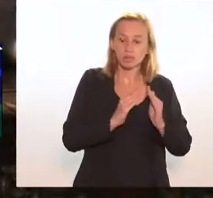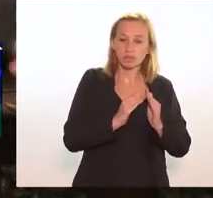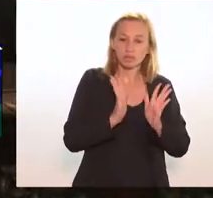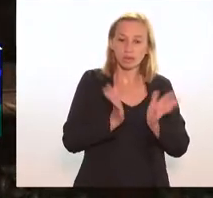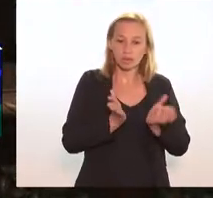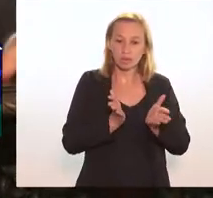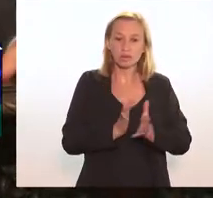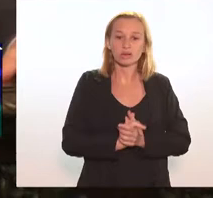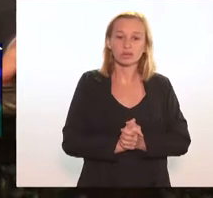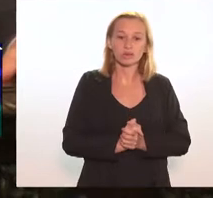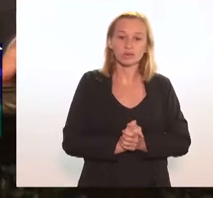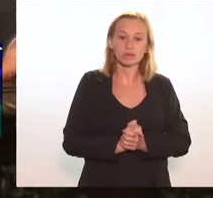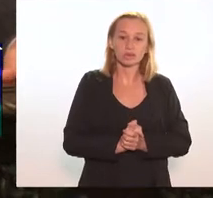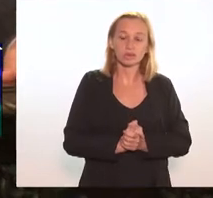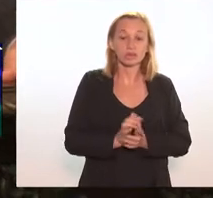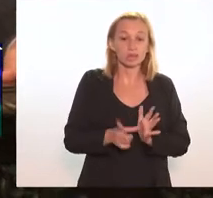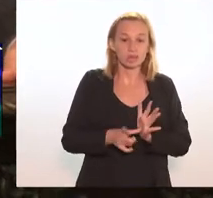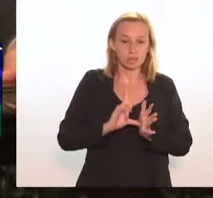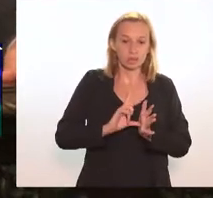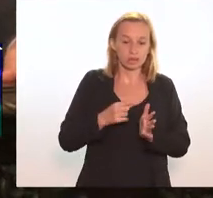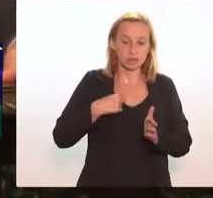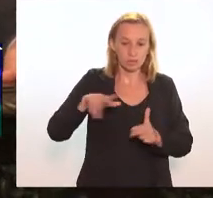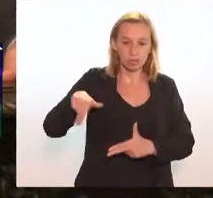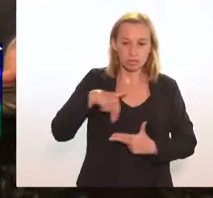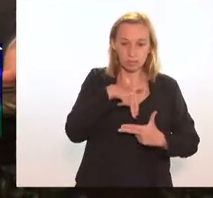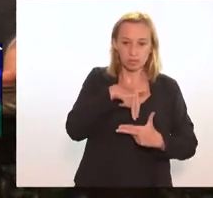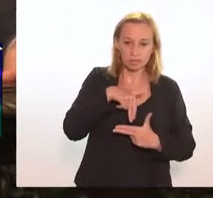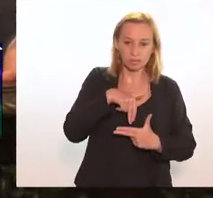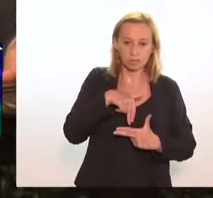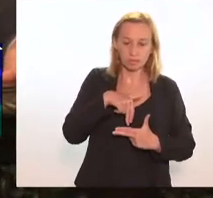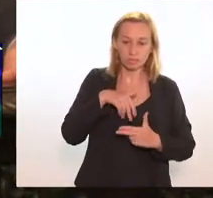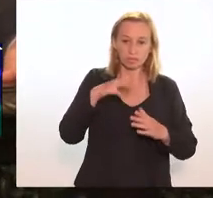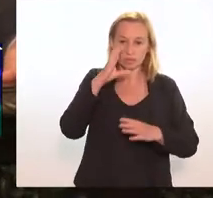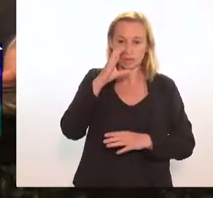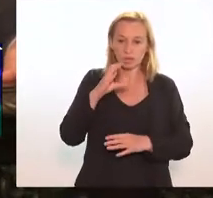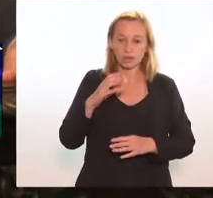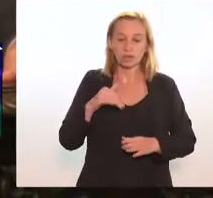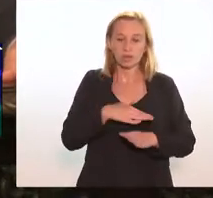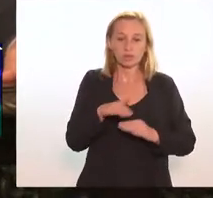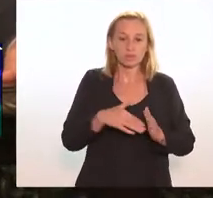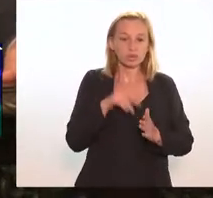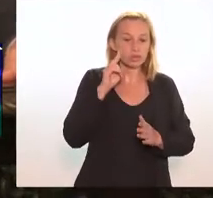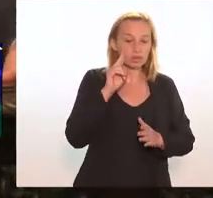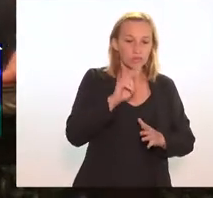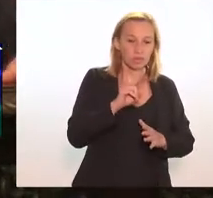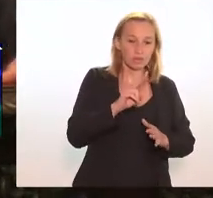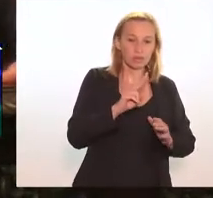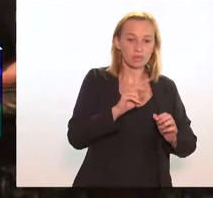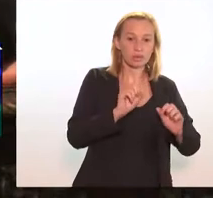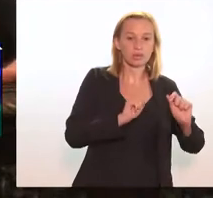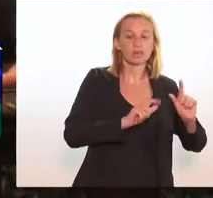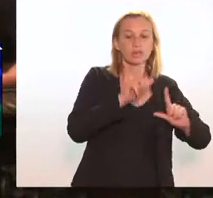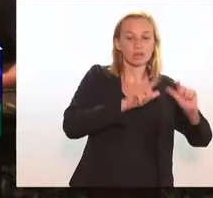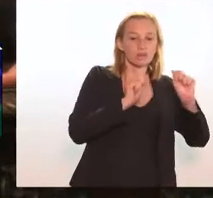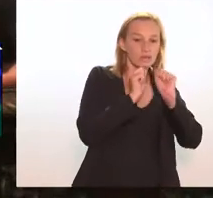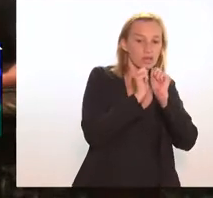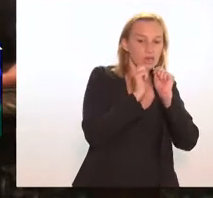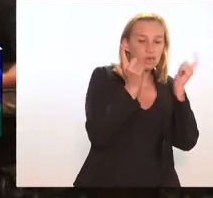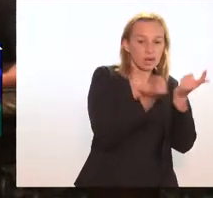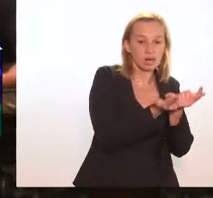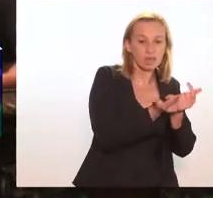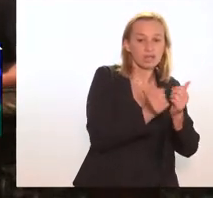Agora, antes que eu assumisse a tribuna, cidadãos e cidadãs que nos assistem pela TV Alerj, nos seguem pelas redes